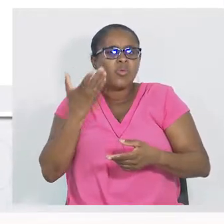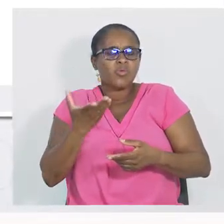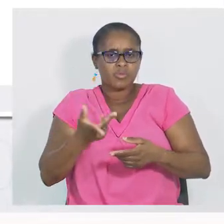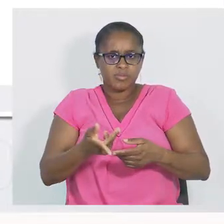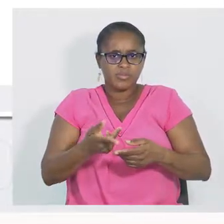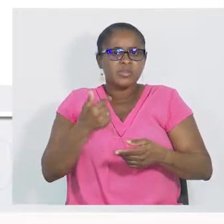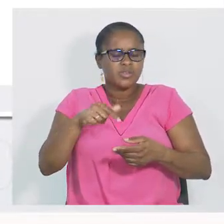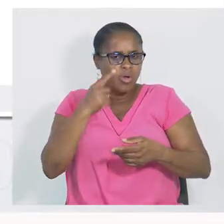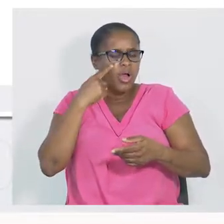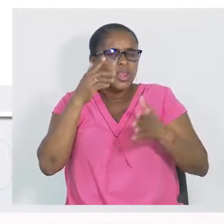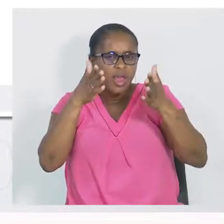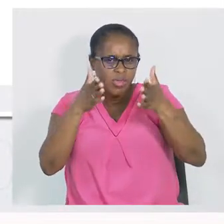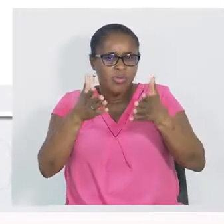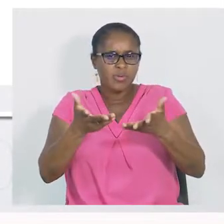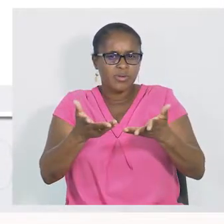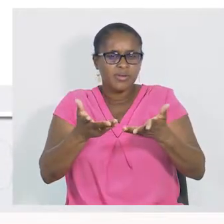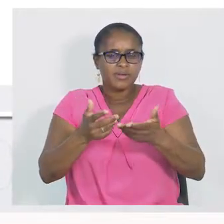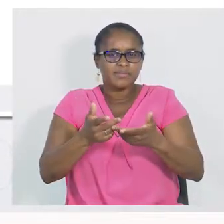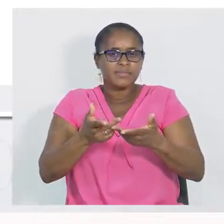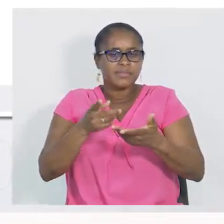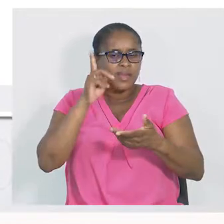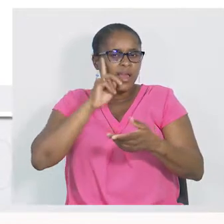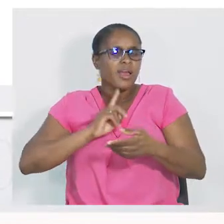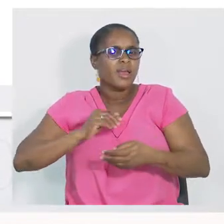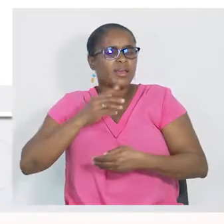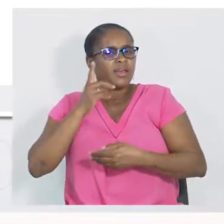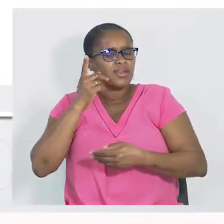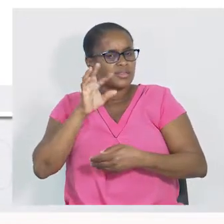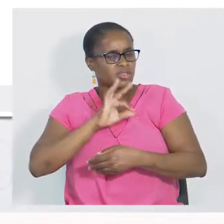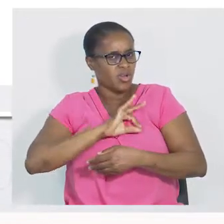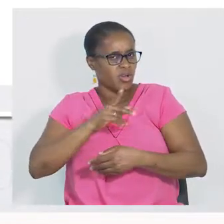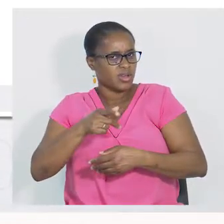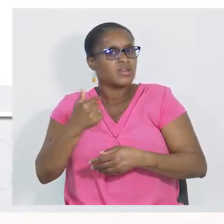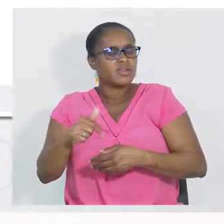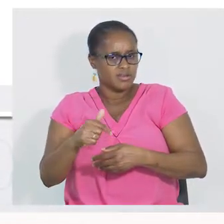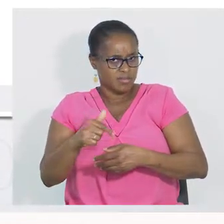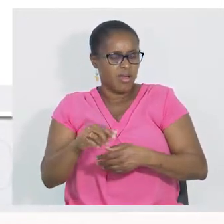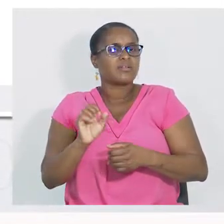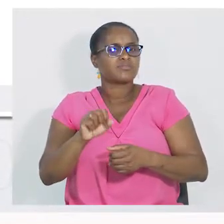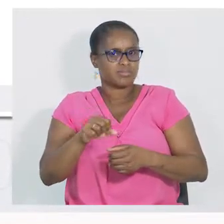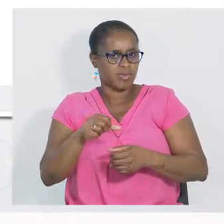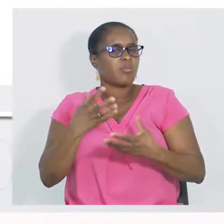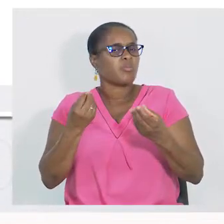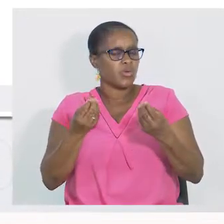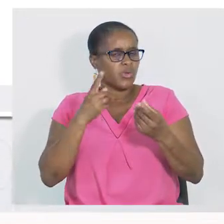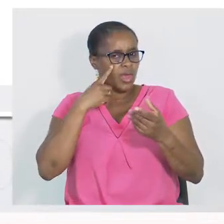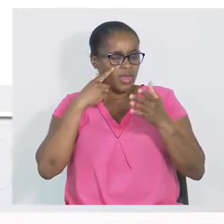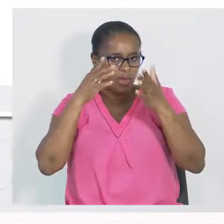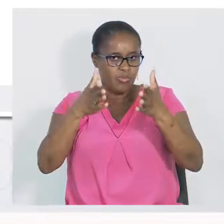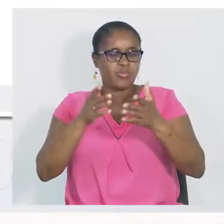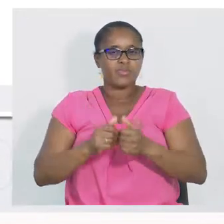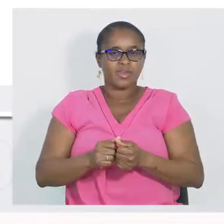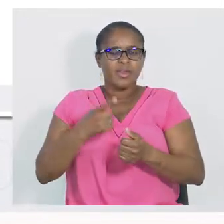Muito bem, muito alegre, parece animada, não é? E onde que ela está sentada?